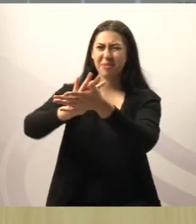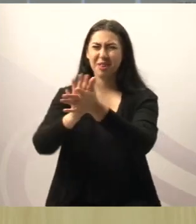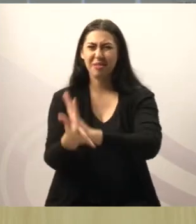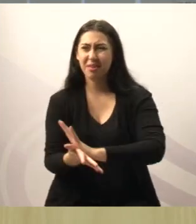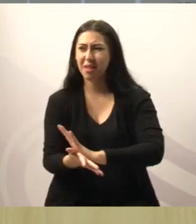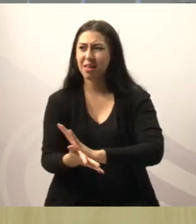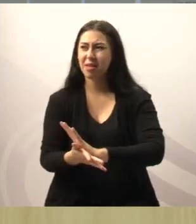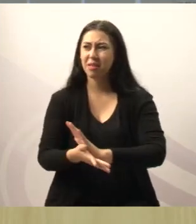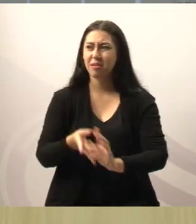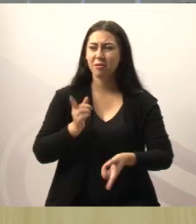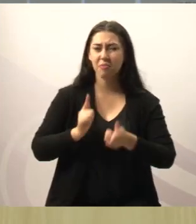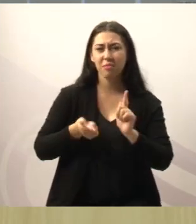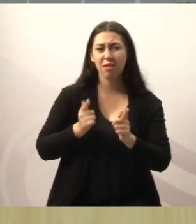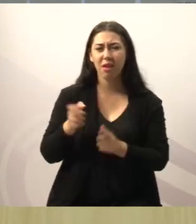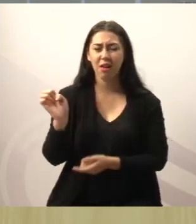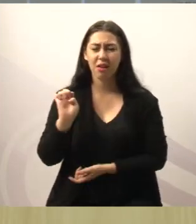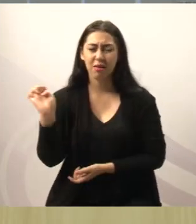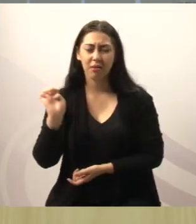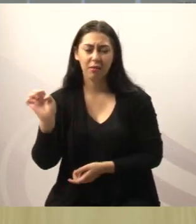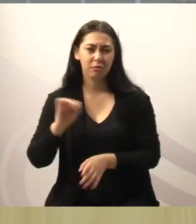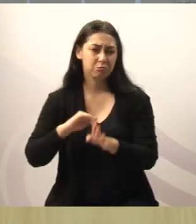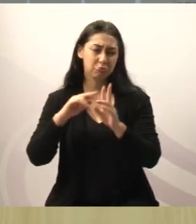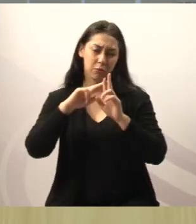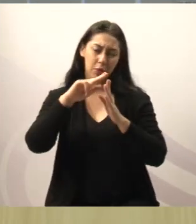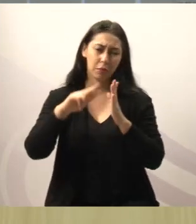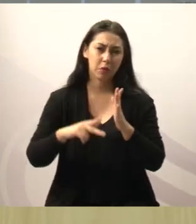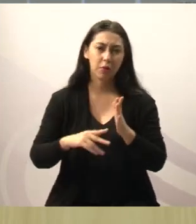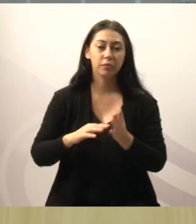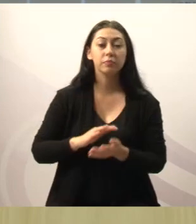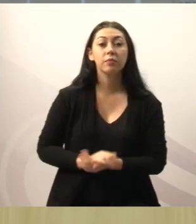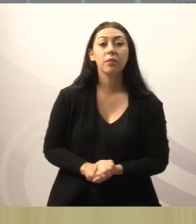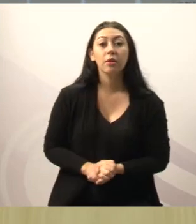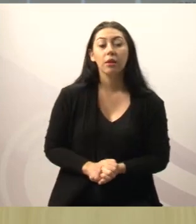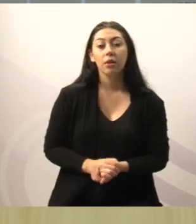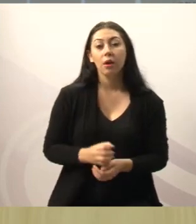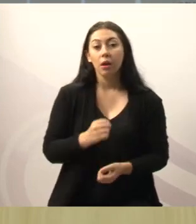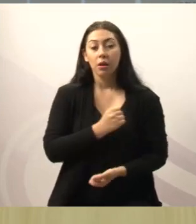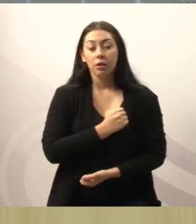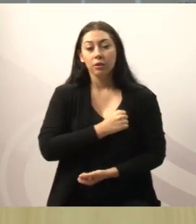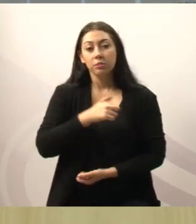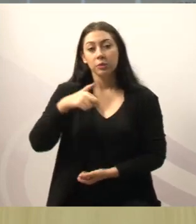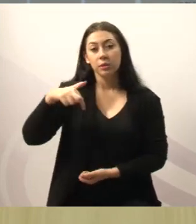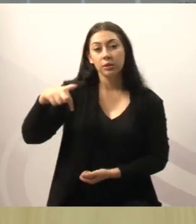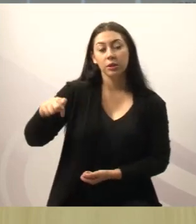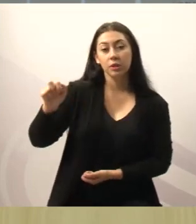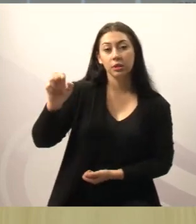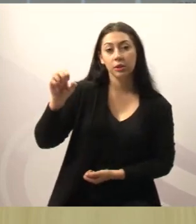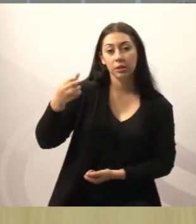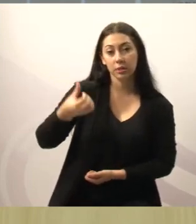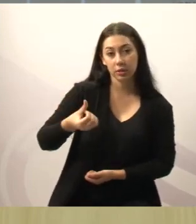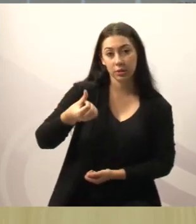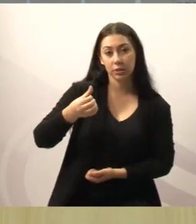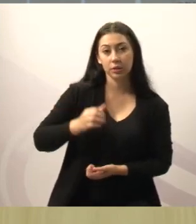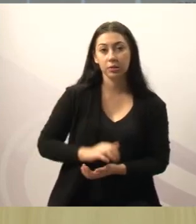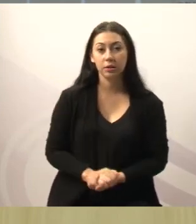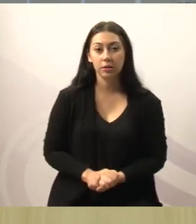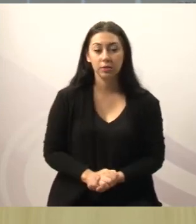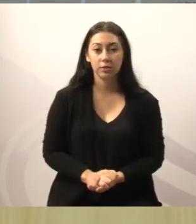vereador Valmir do Parque Meia Lua. Moção número 76.